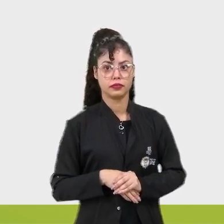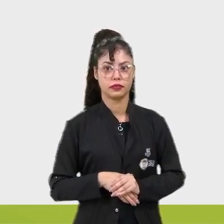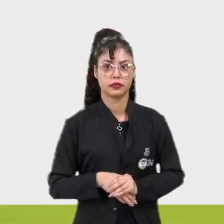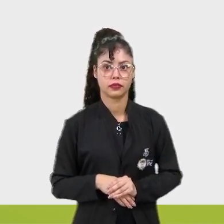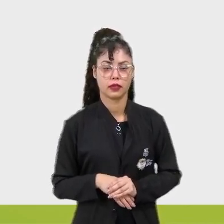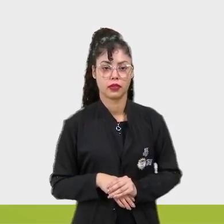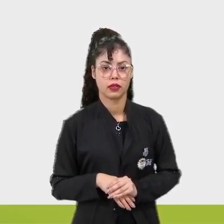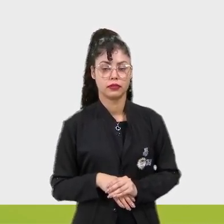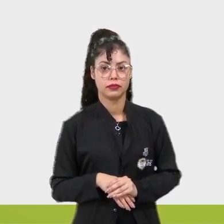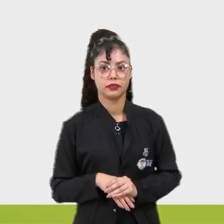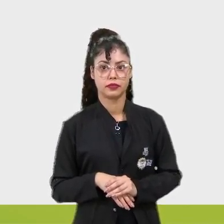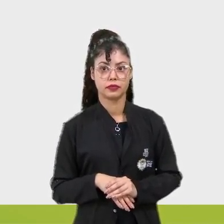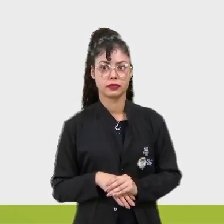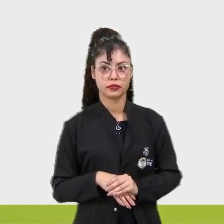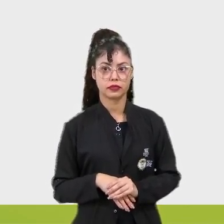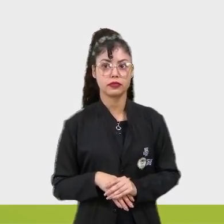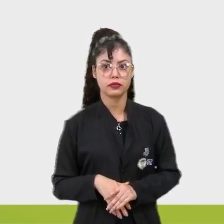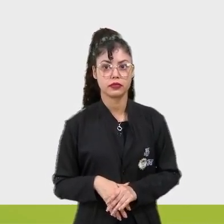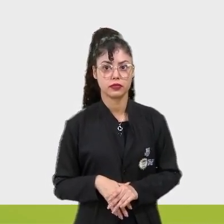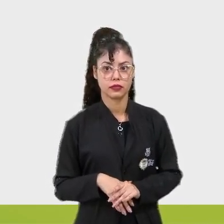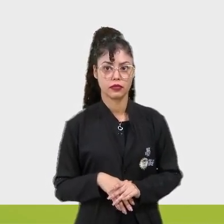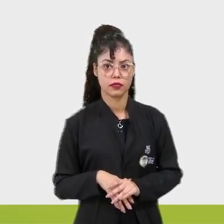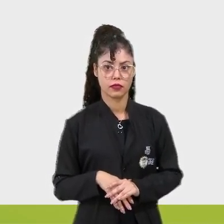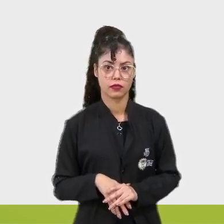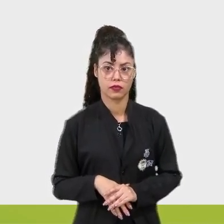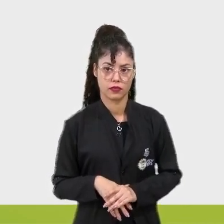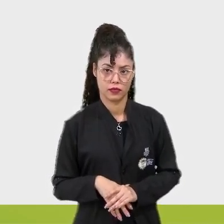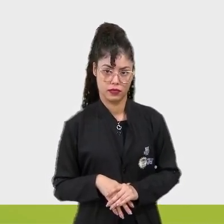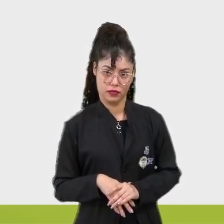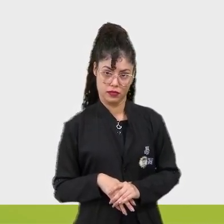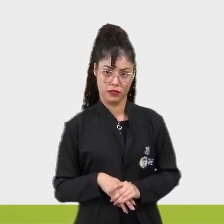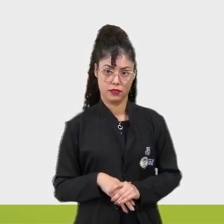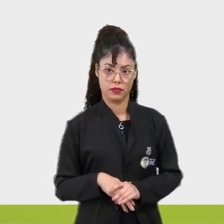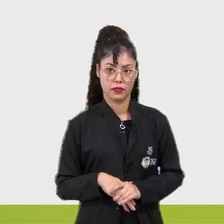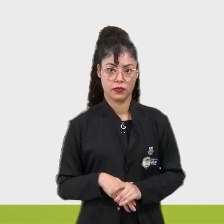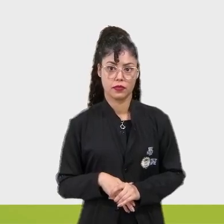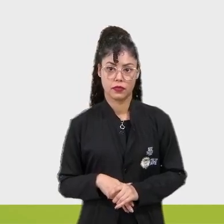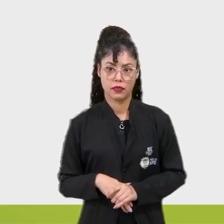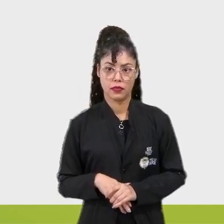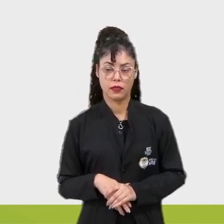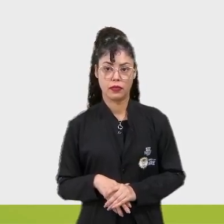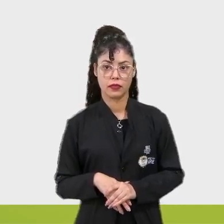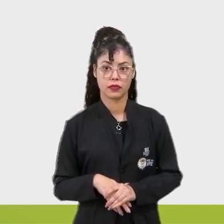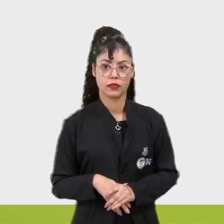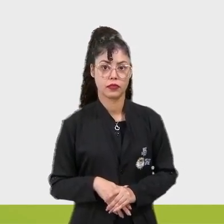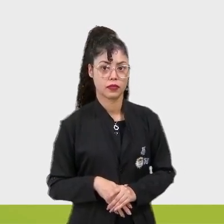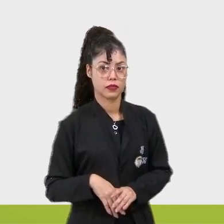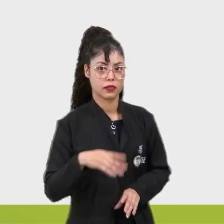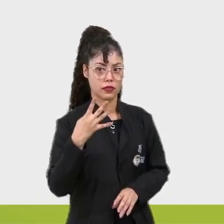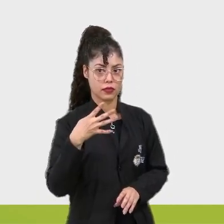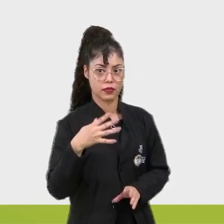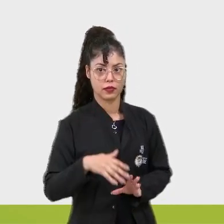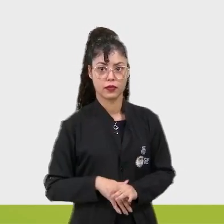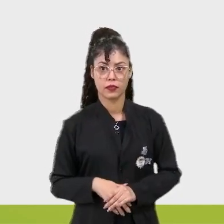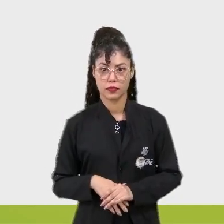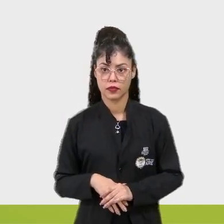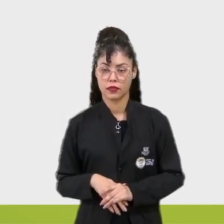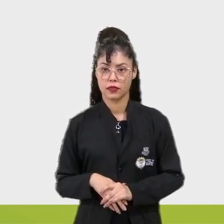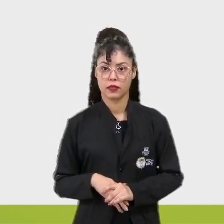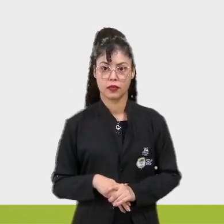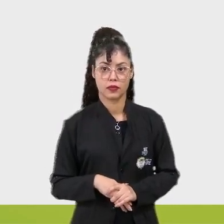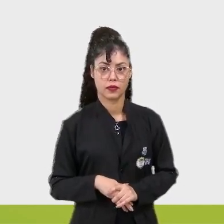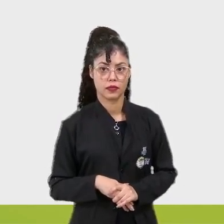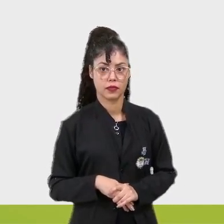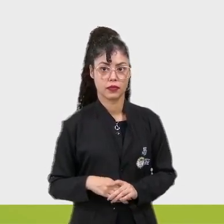for pertinente, ou se ele não for pertinente ao tema, se ele for pertinente ao tema, ele fica aqui no nível 4. E se